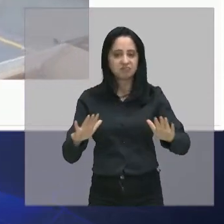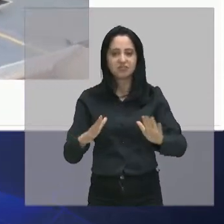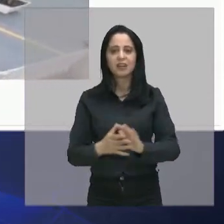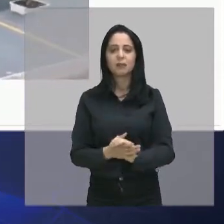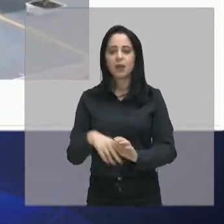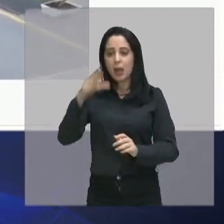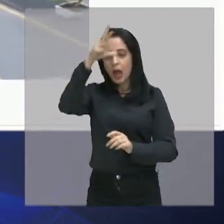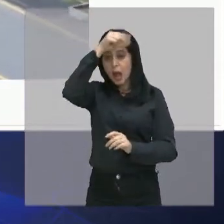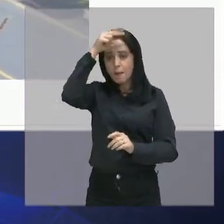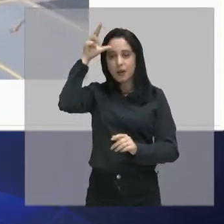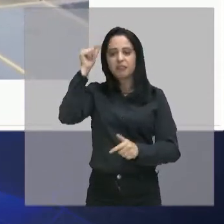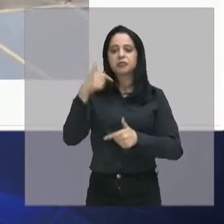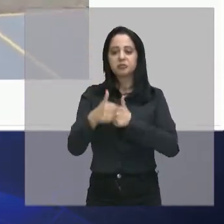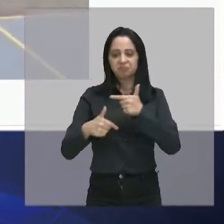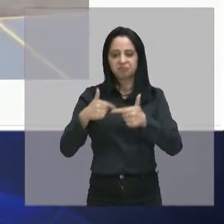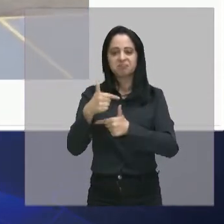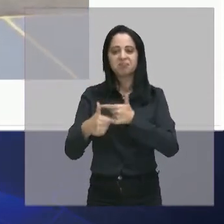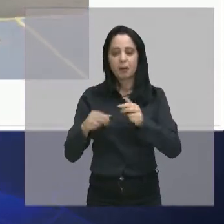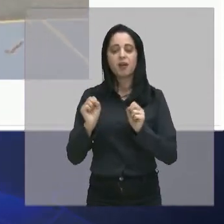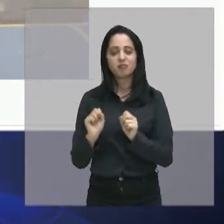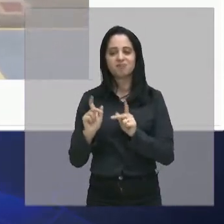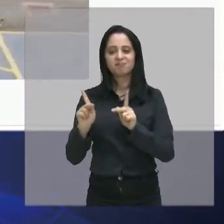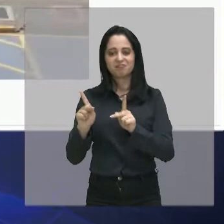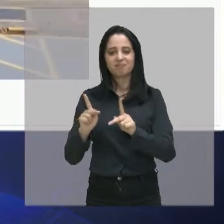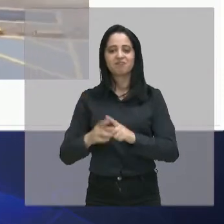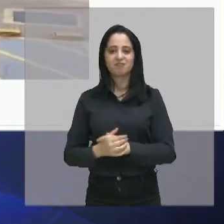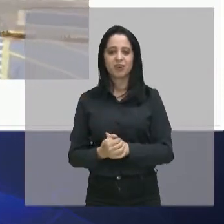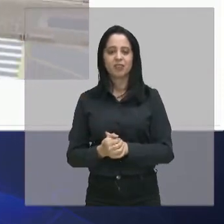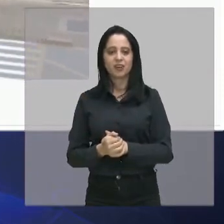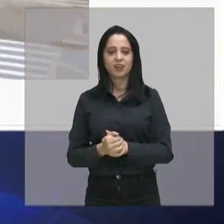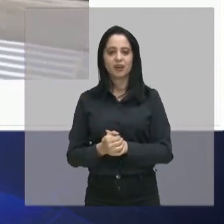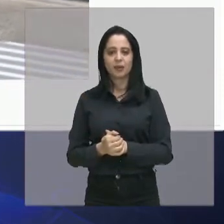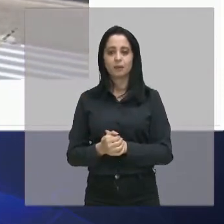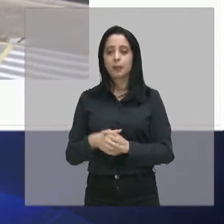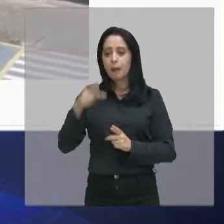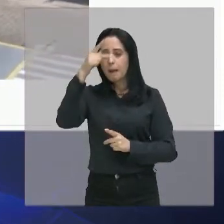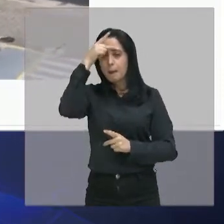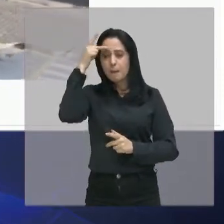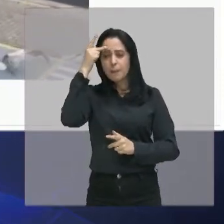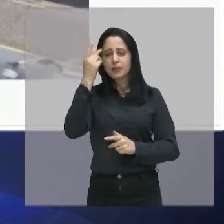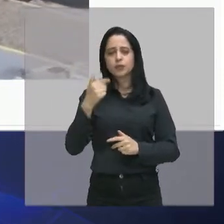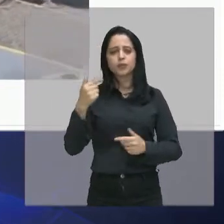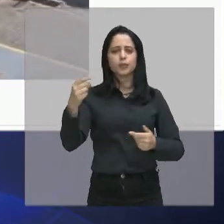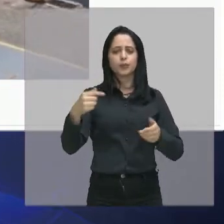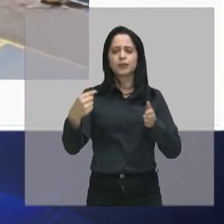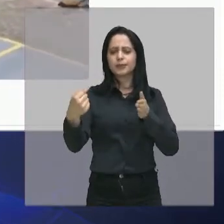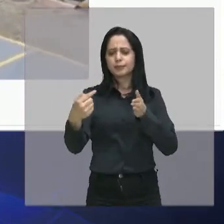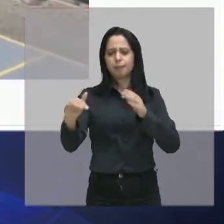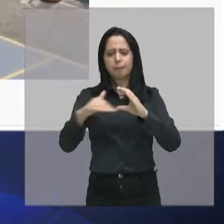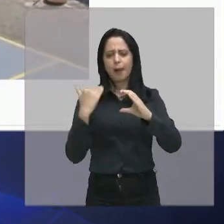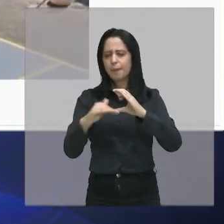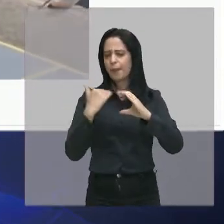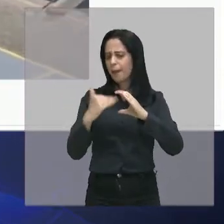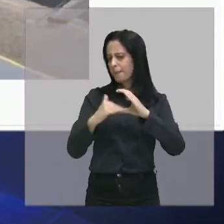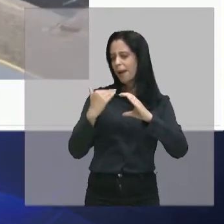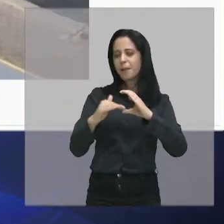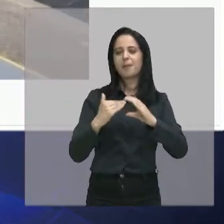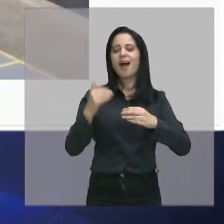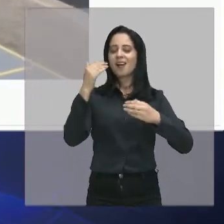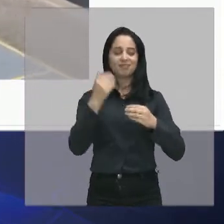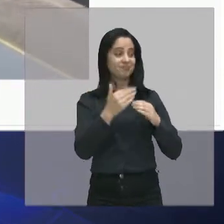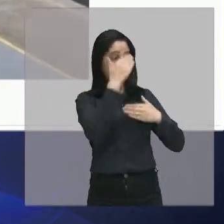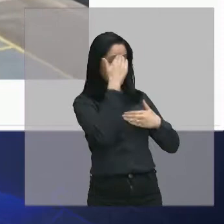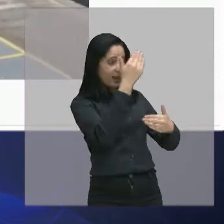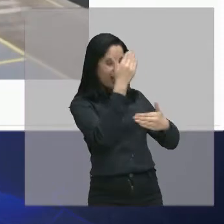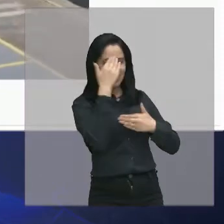prefeitura resolveu o problema dos moradores. Recebi várias mensagens agradecendo o nosso